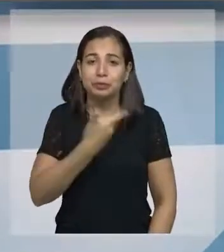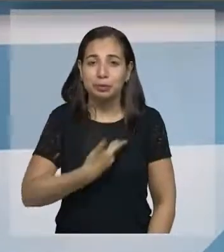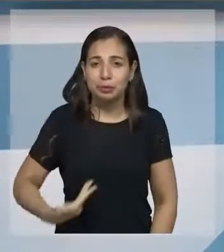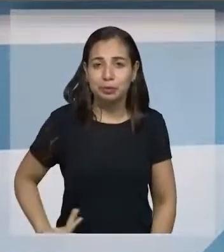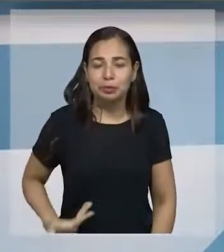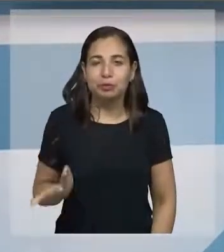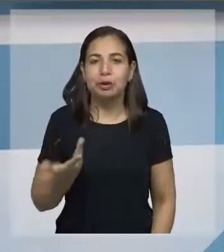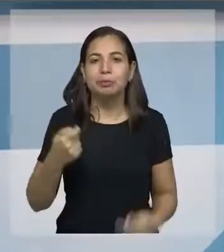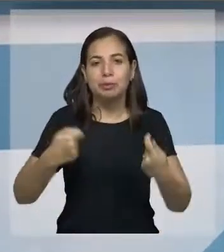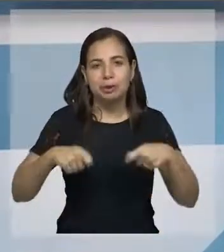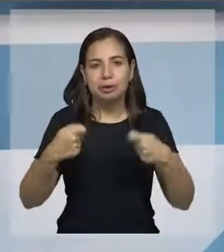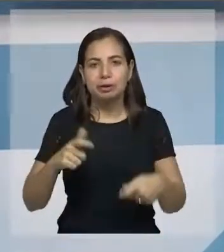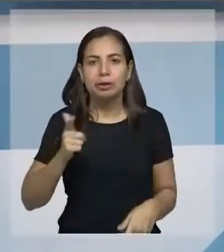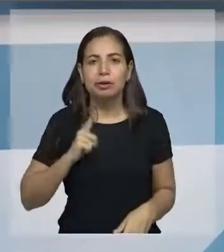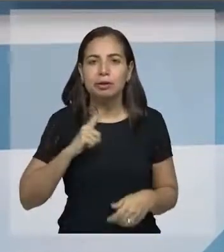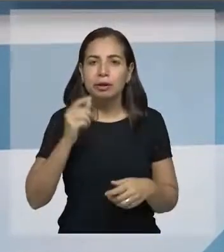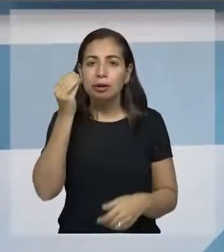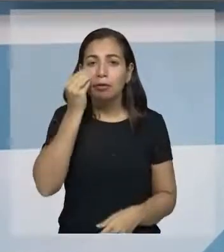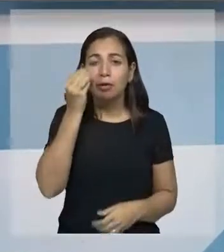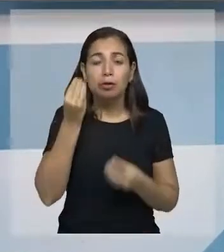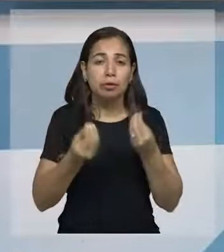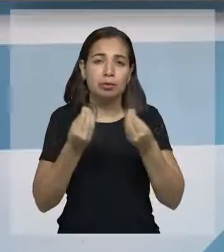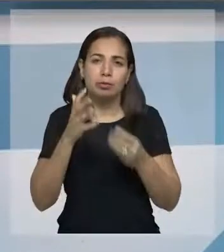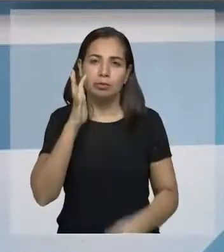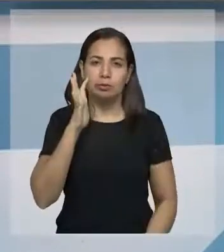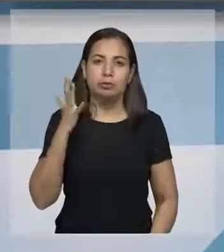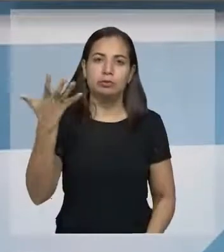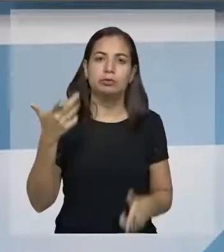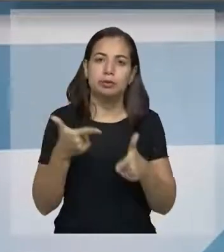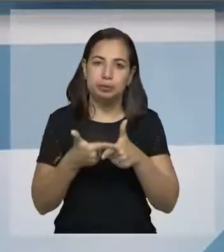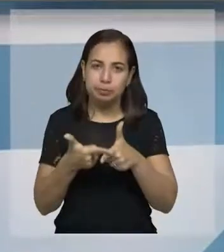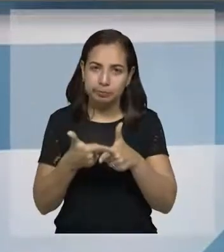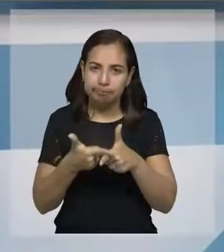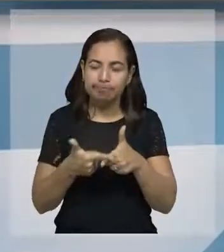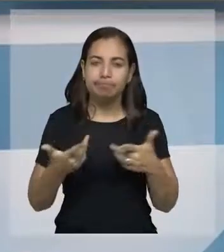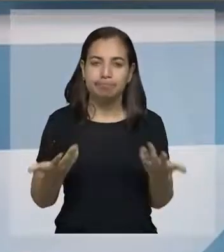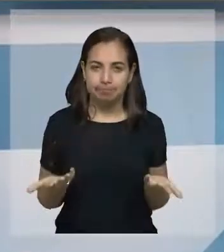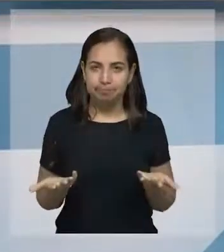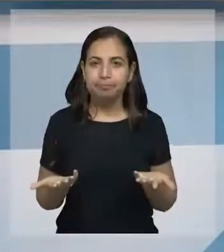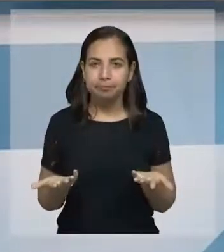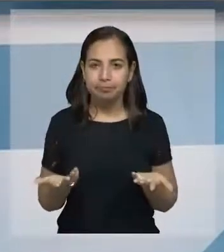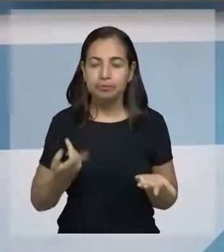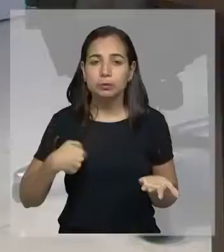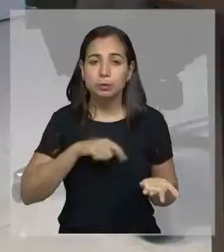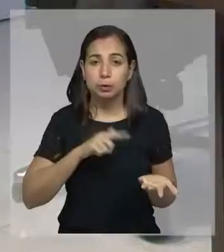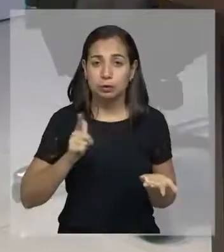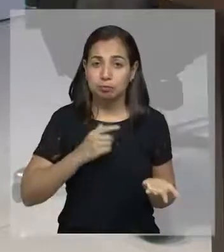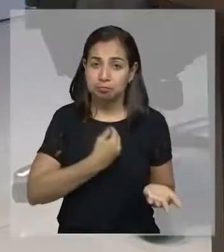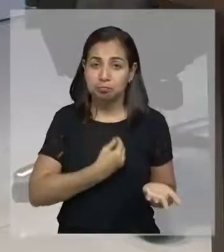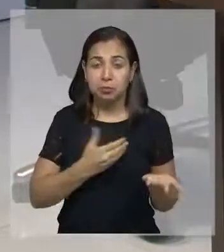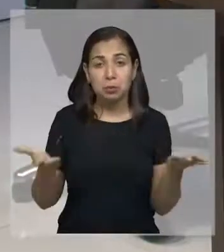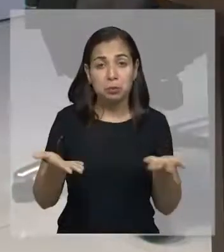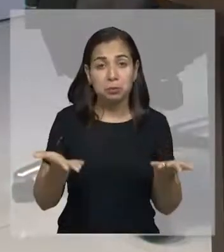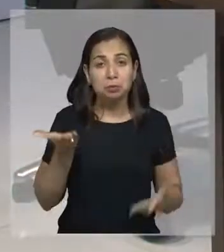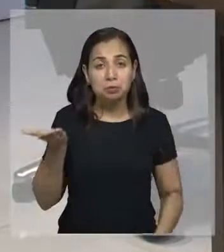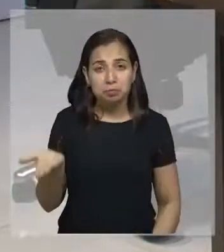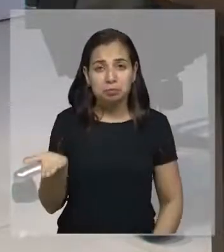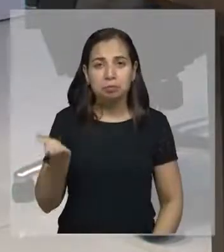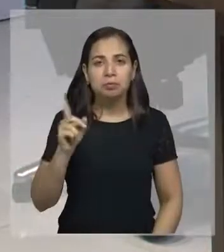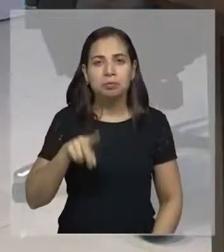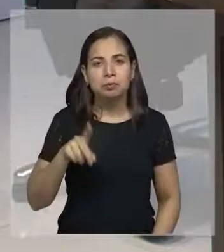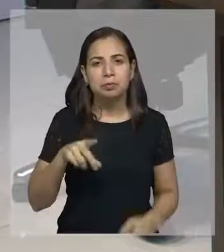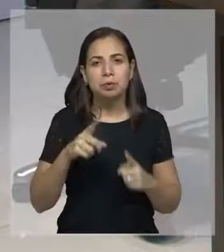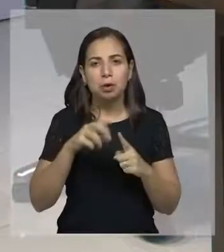se resolva este problema. E temos como participantes para essa análise os professores Roberto Martins